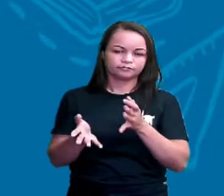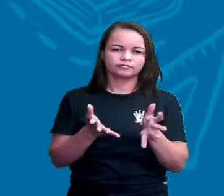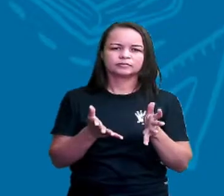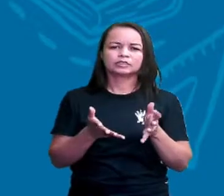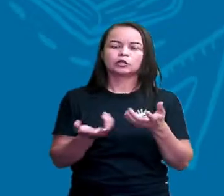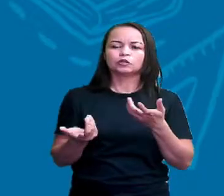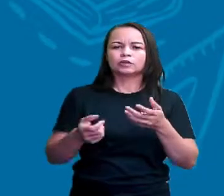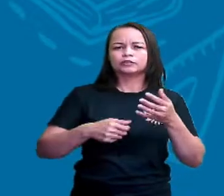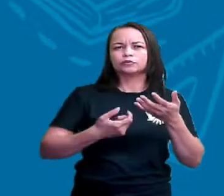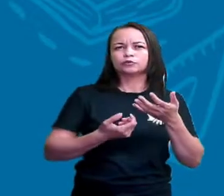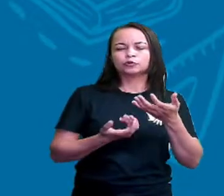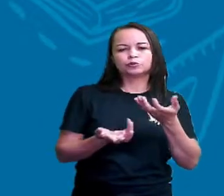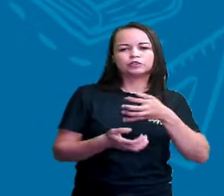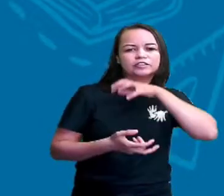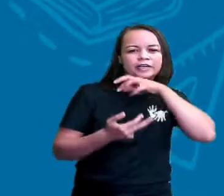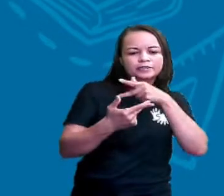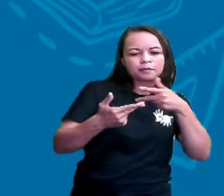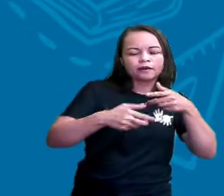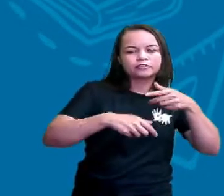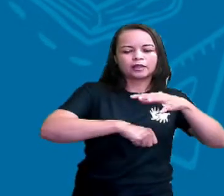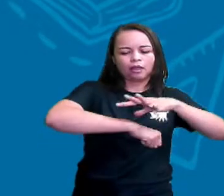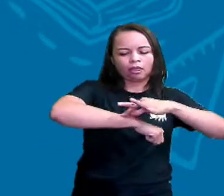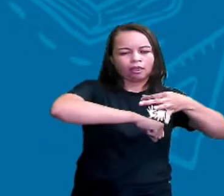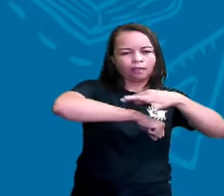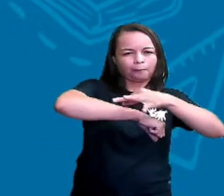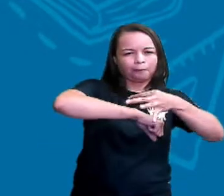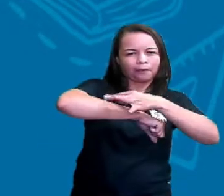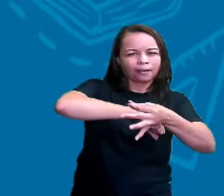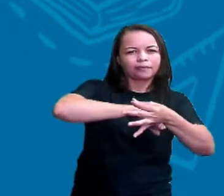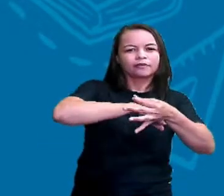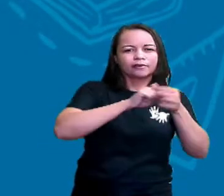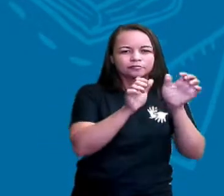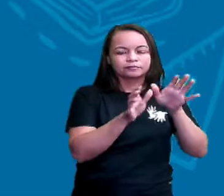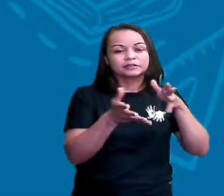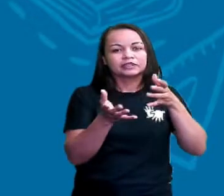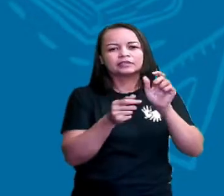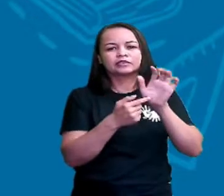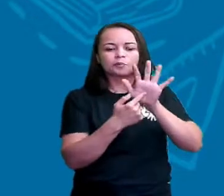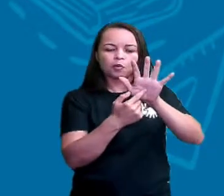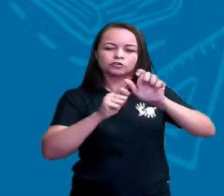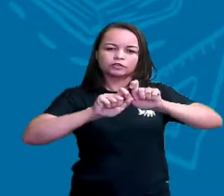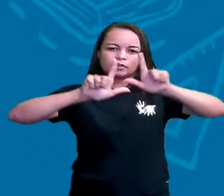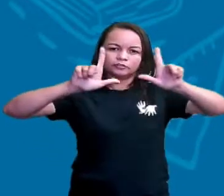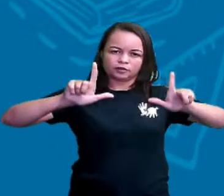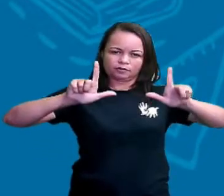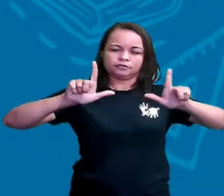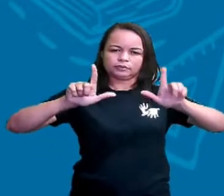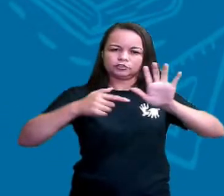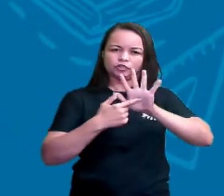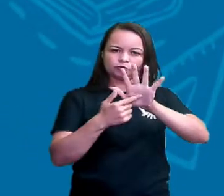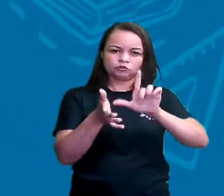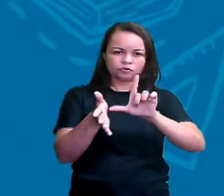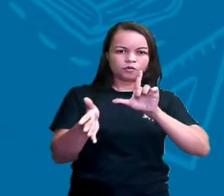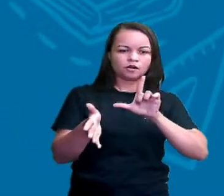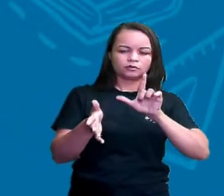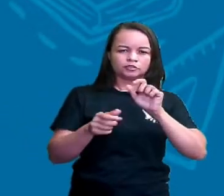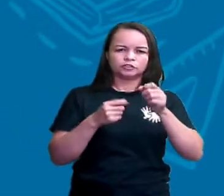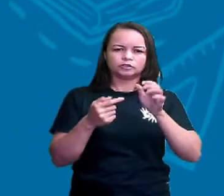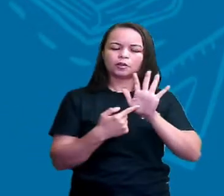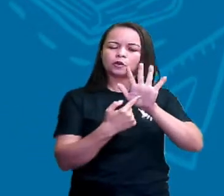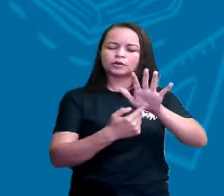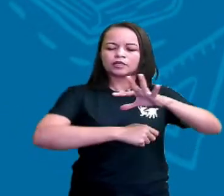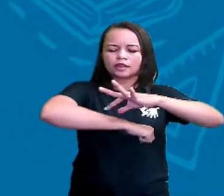bichinhos que têm penas, dentre aqueles do slide anterior que eu mostrei aqui para vocês, qual deles a gente poderia colocar aqui dentro do que